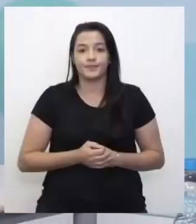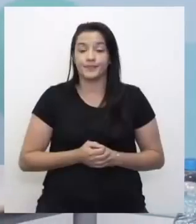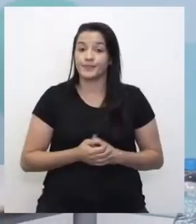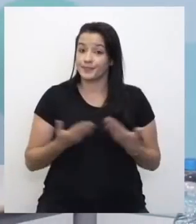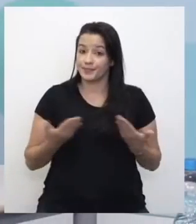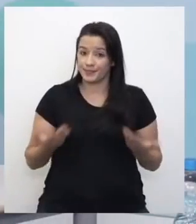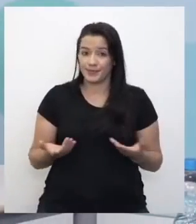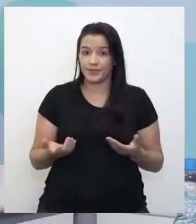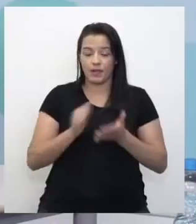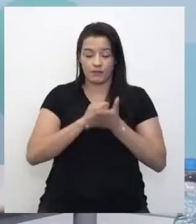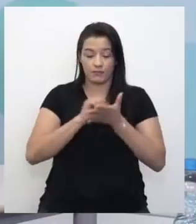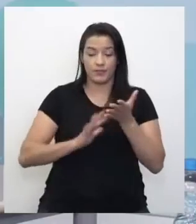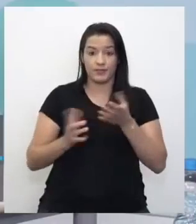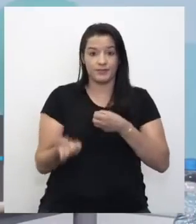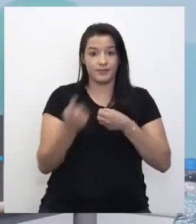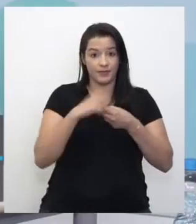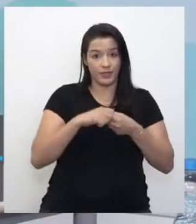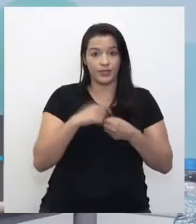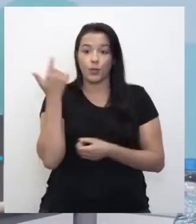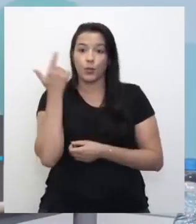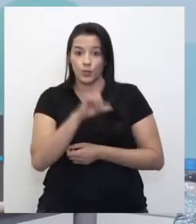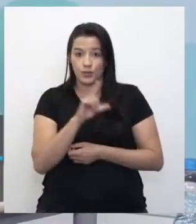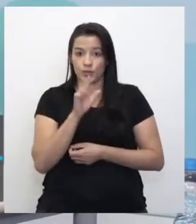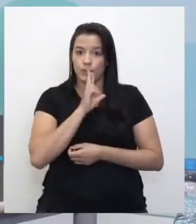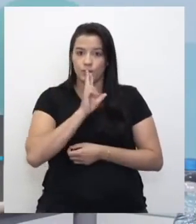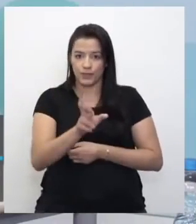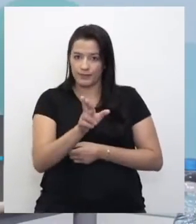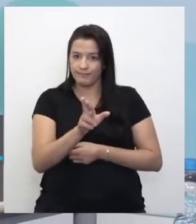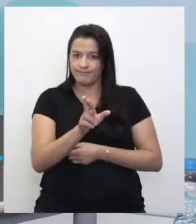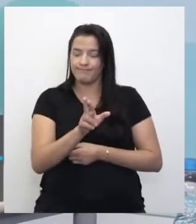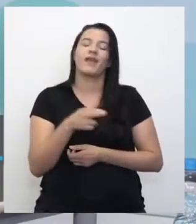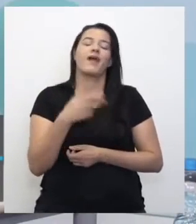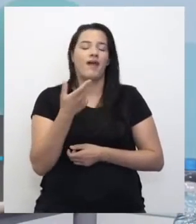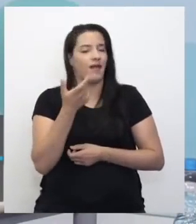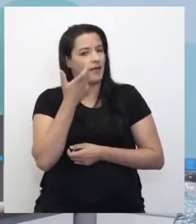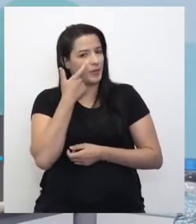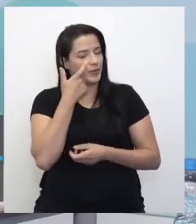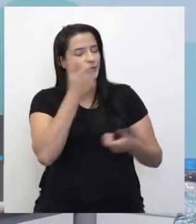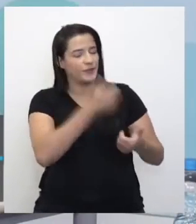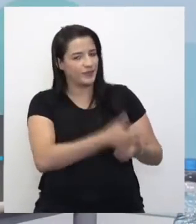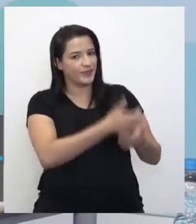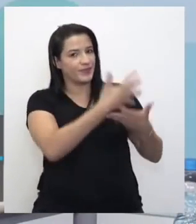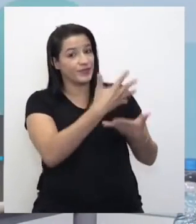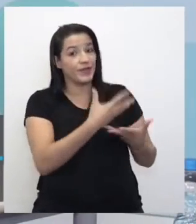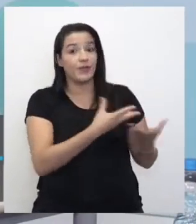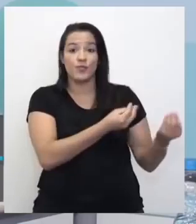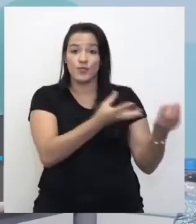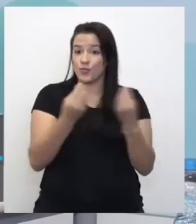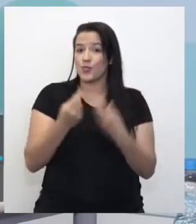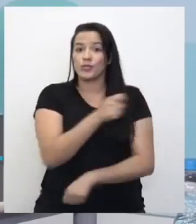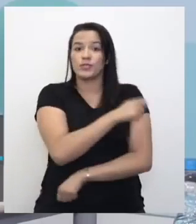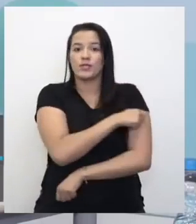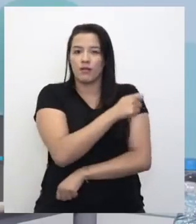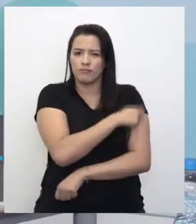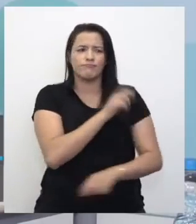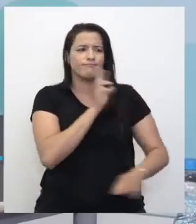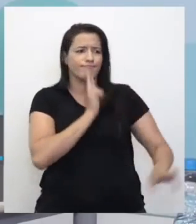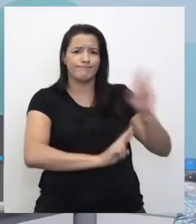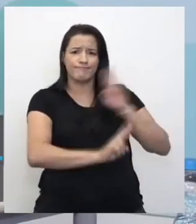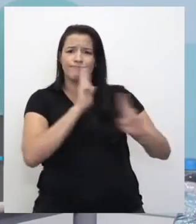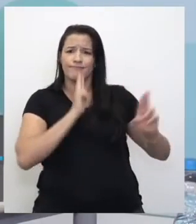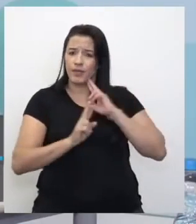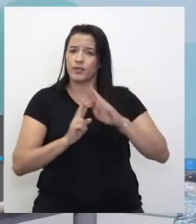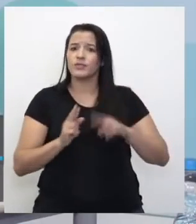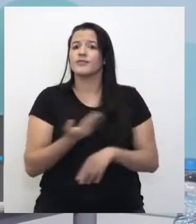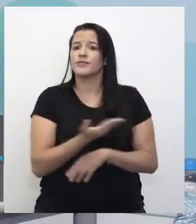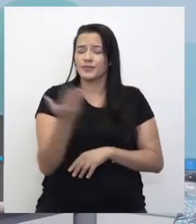voltamos da atividade. Conseguiram responder, não é mesmo? Eu vi lá no chat que vários alunos mandaram as respostas para os